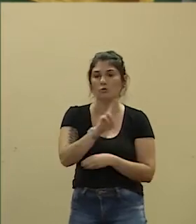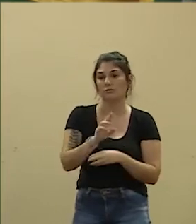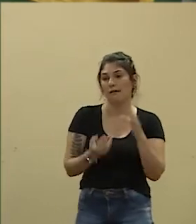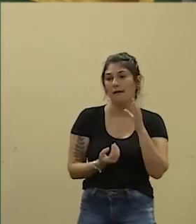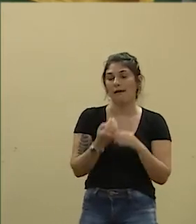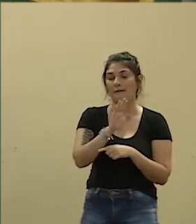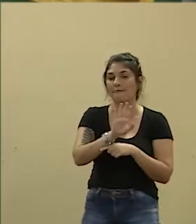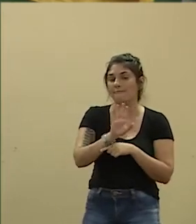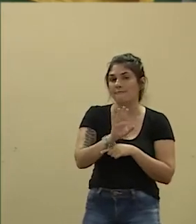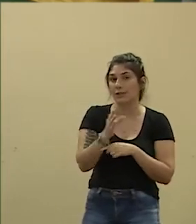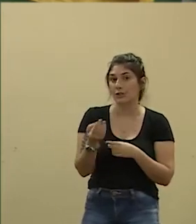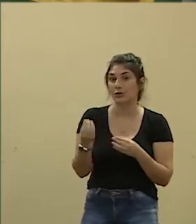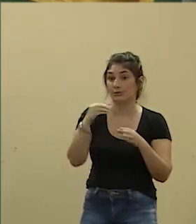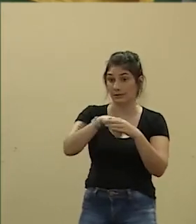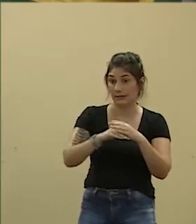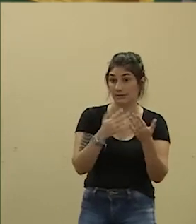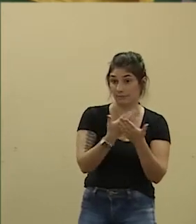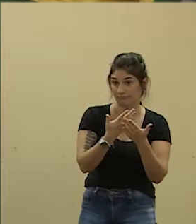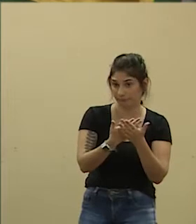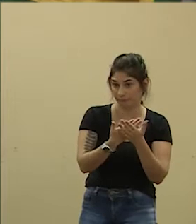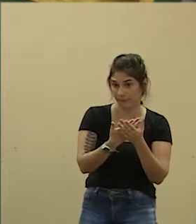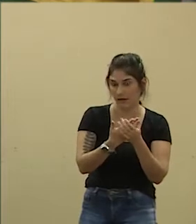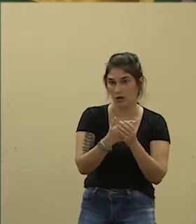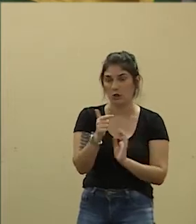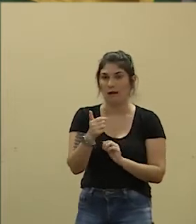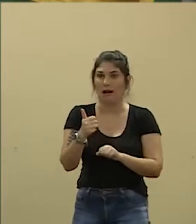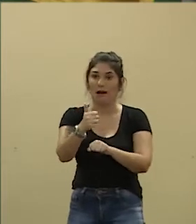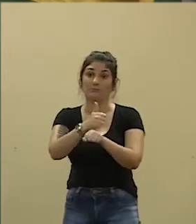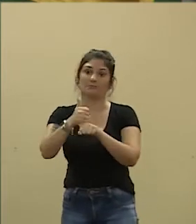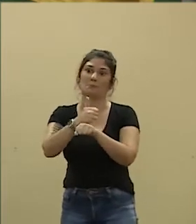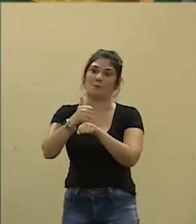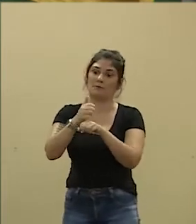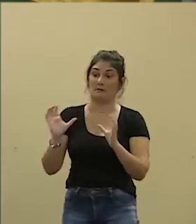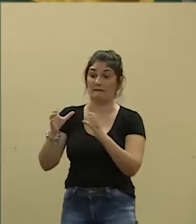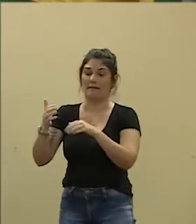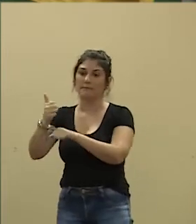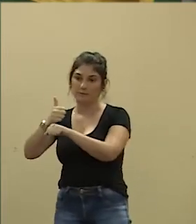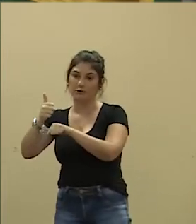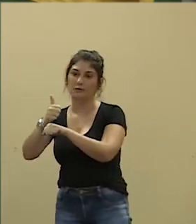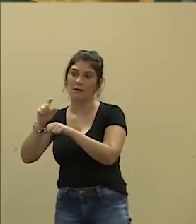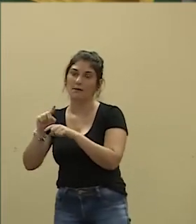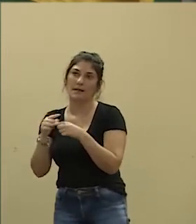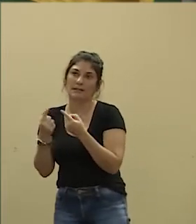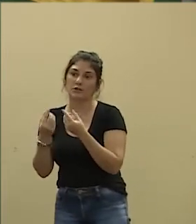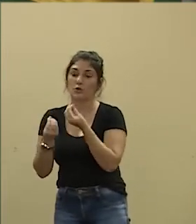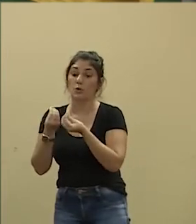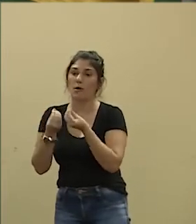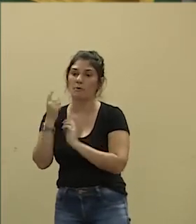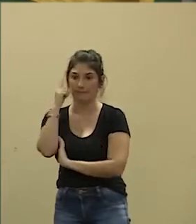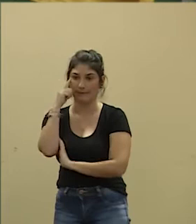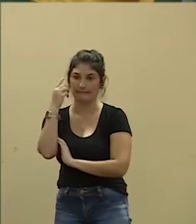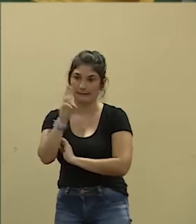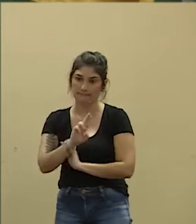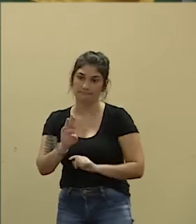fazer sem necessariamente neto é essa profissionalização ou seja uma equipe profissional mesmo pensando o vídeo como que